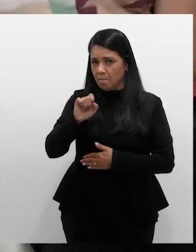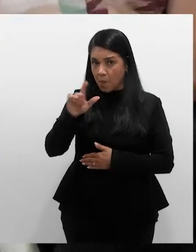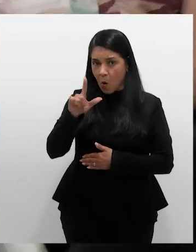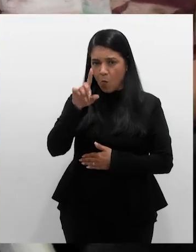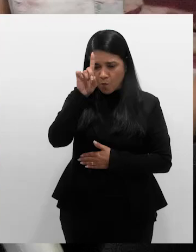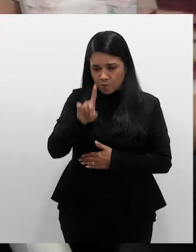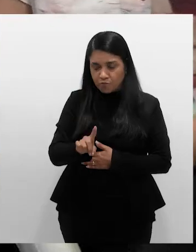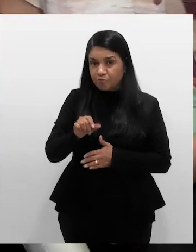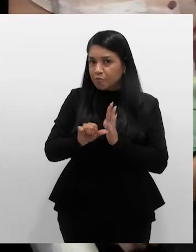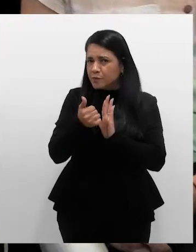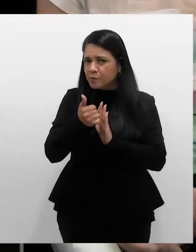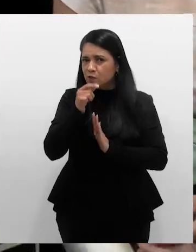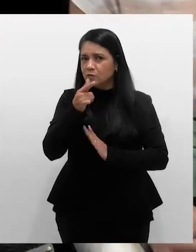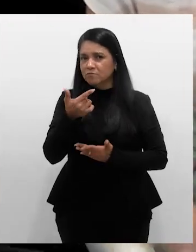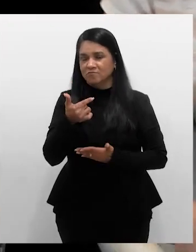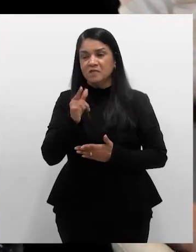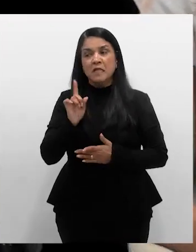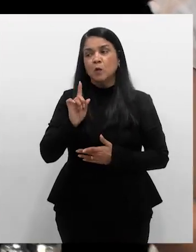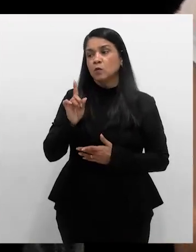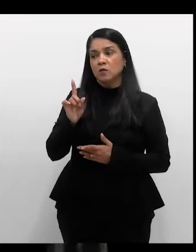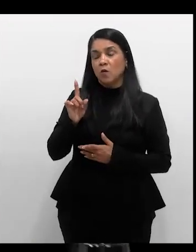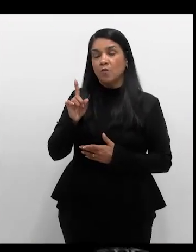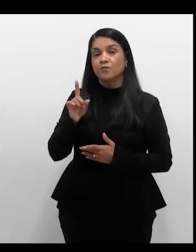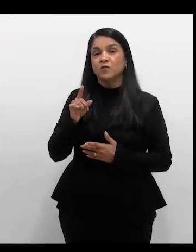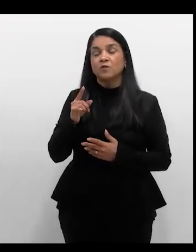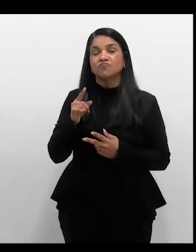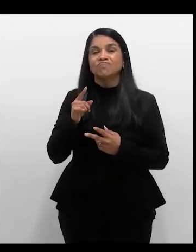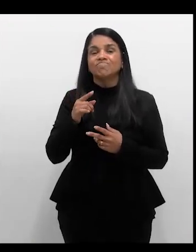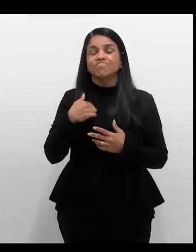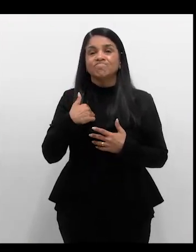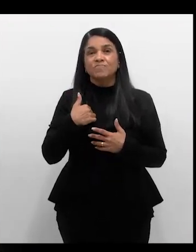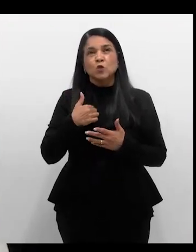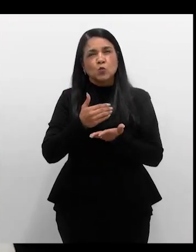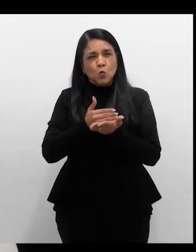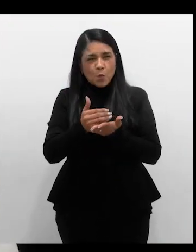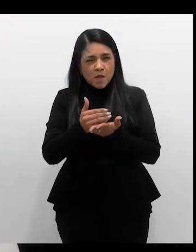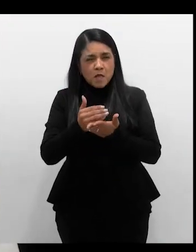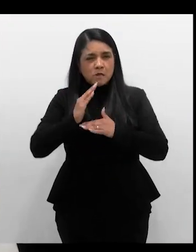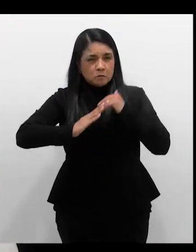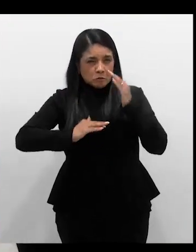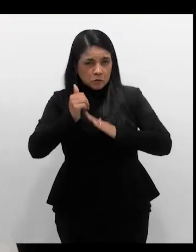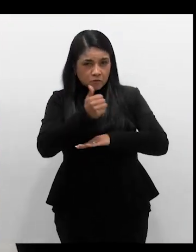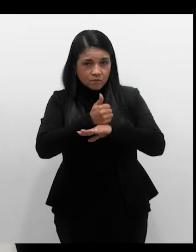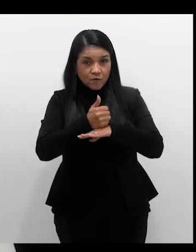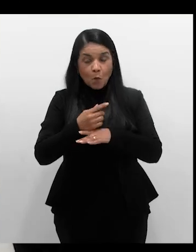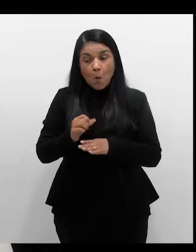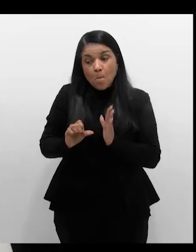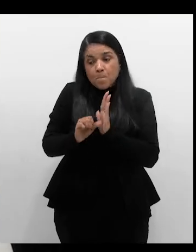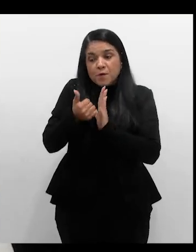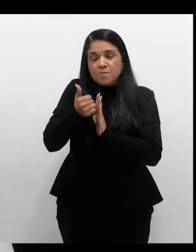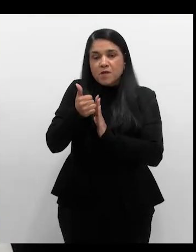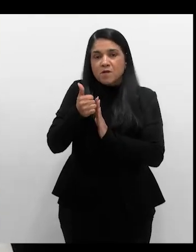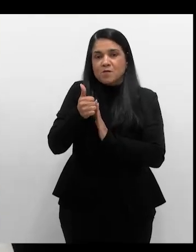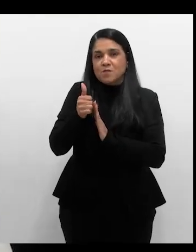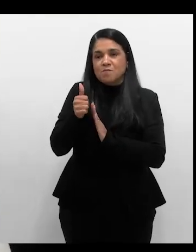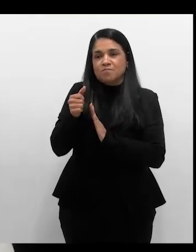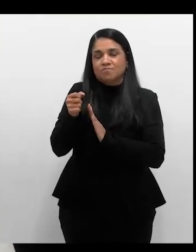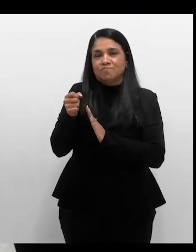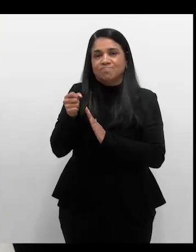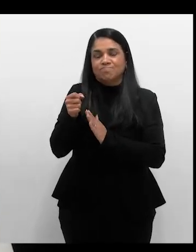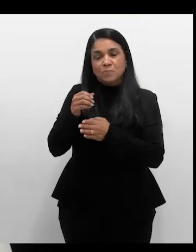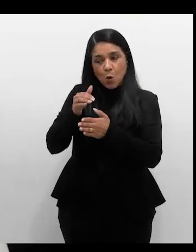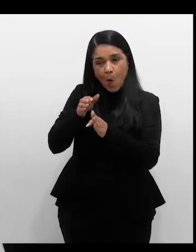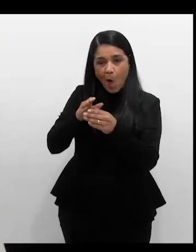primeiro diretor? Não, nem foi o meu primeiro diretor, mas eu considero assim, como foi logo no início da carreira, foi o primeiro que me